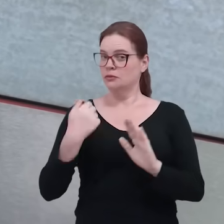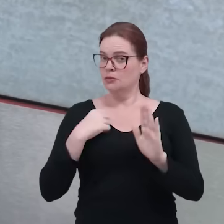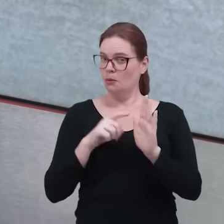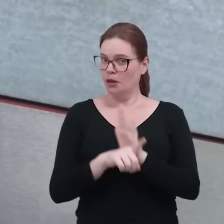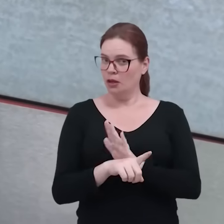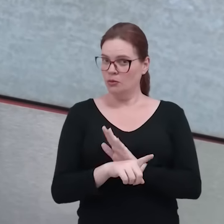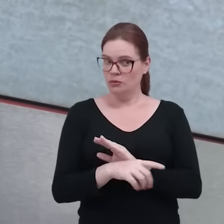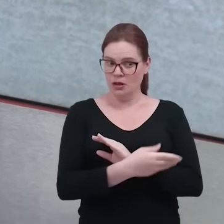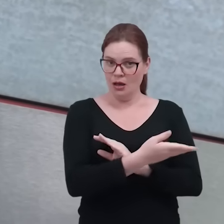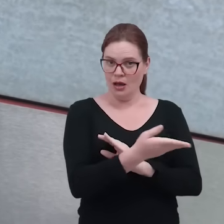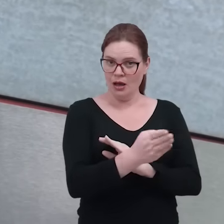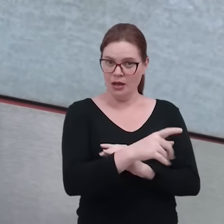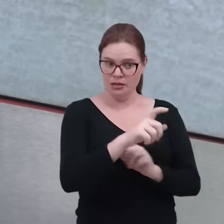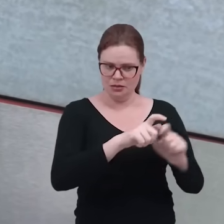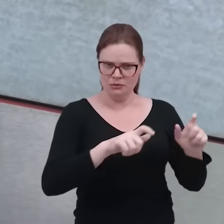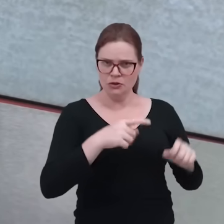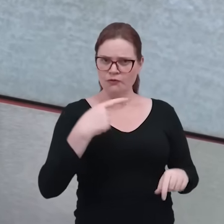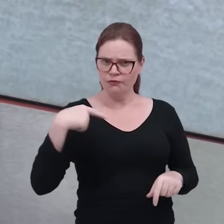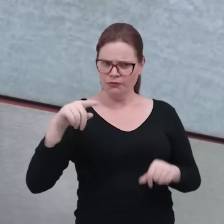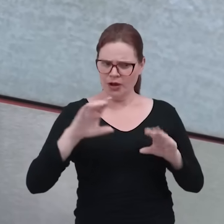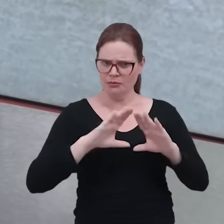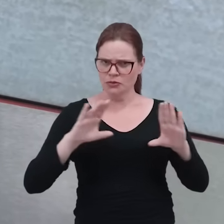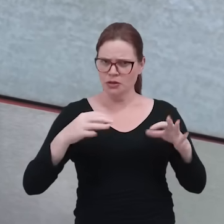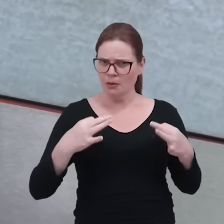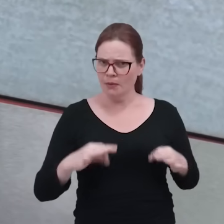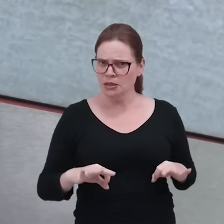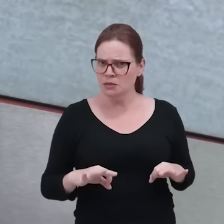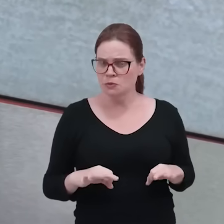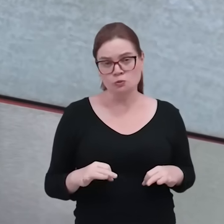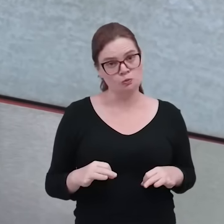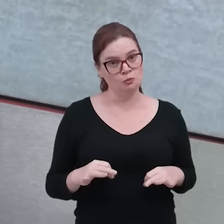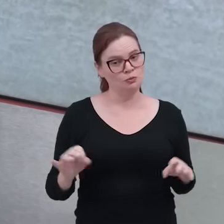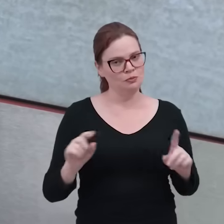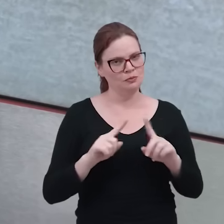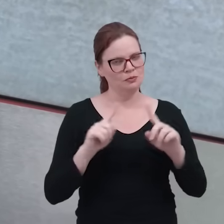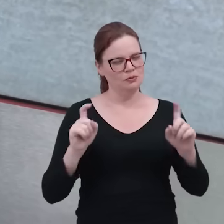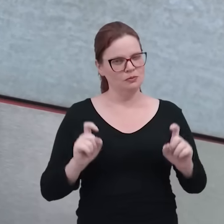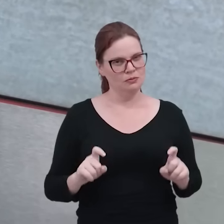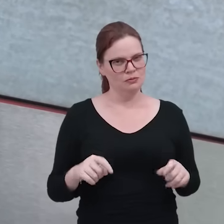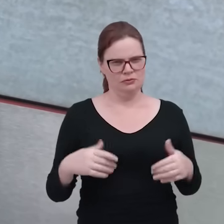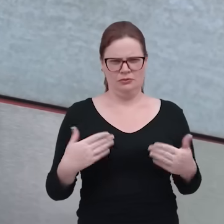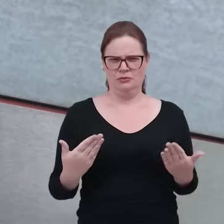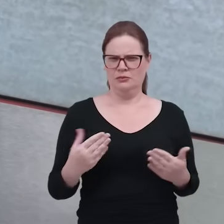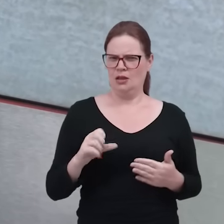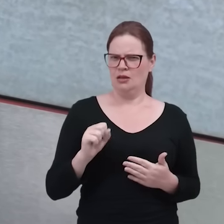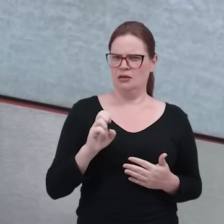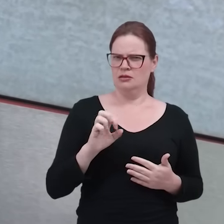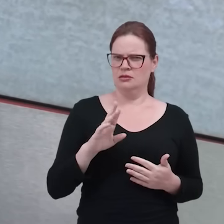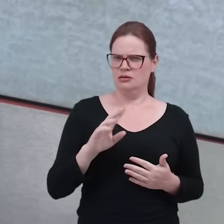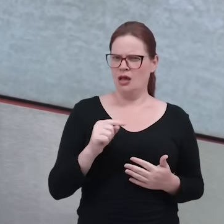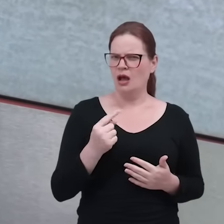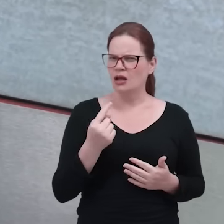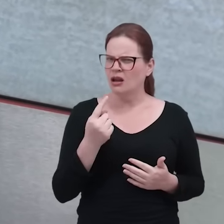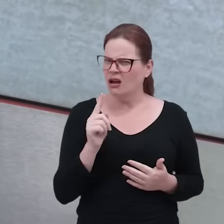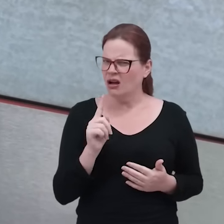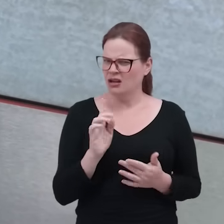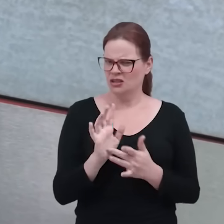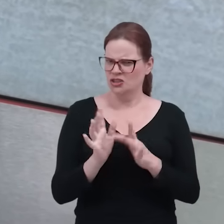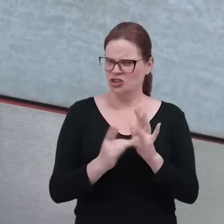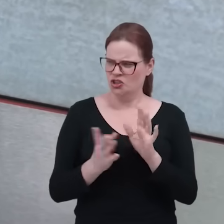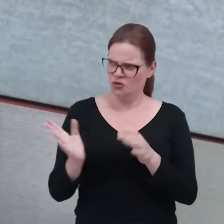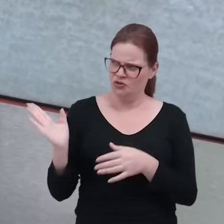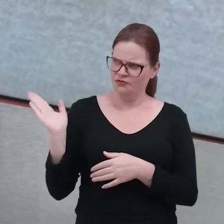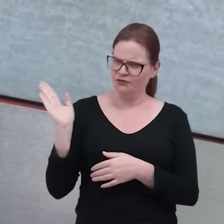nossa pergunta é, se essas pessoas vão realmente para o céu? Então, será que Jesus Cristo veio mesmo ao